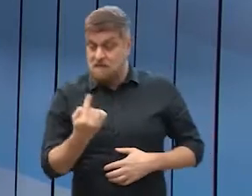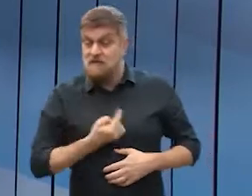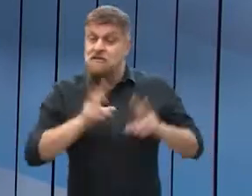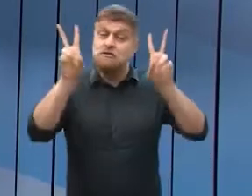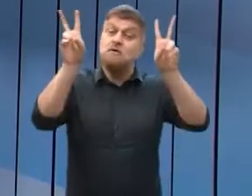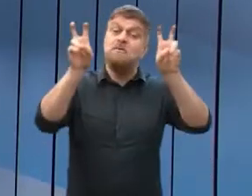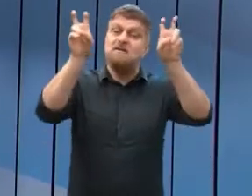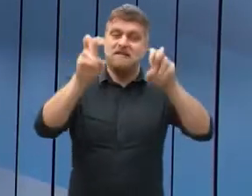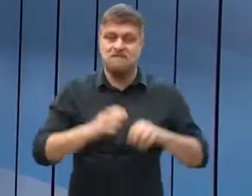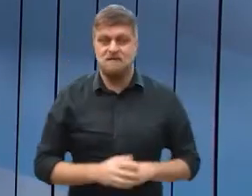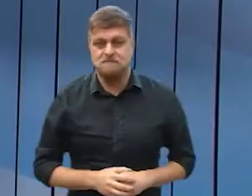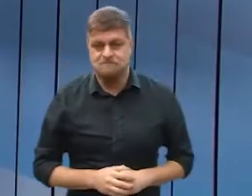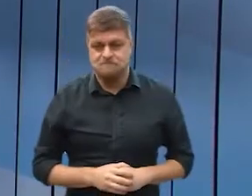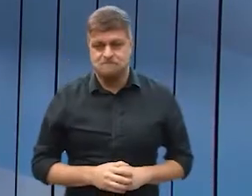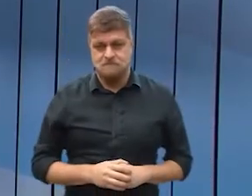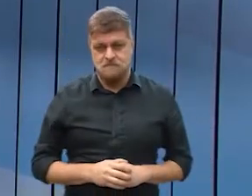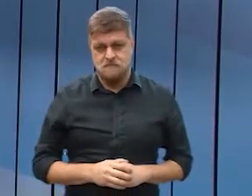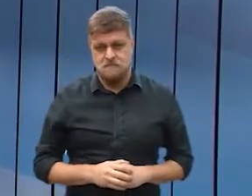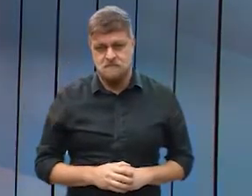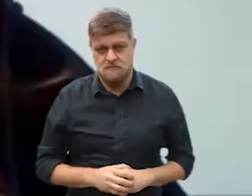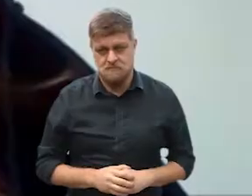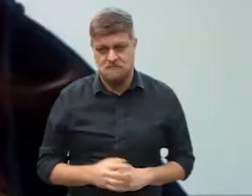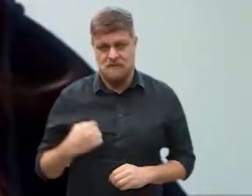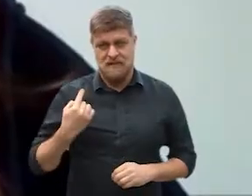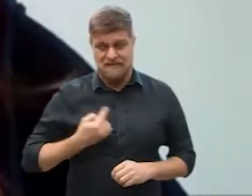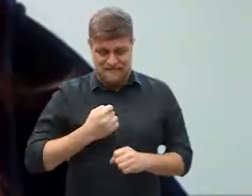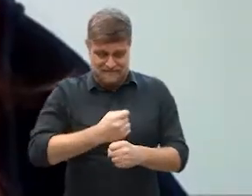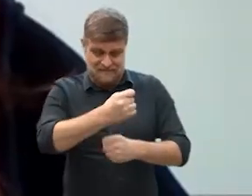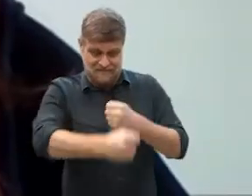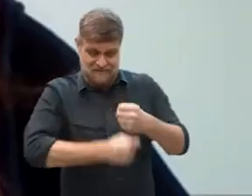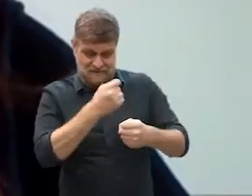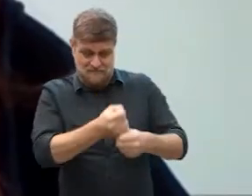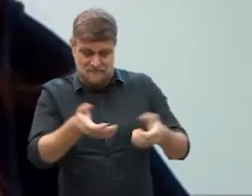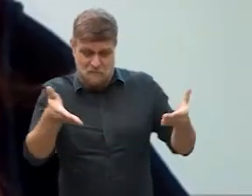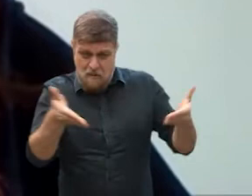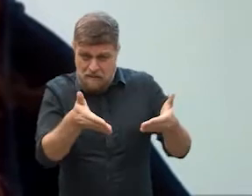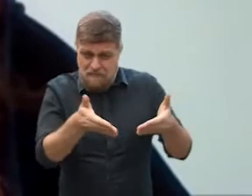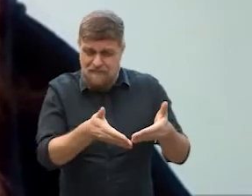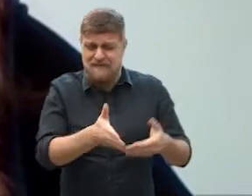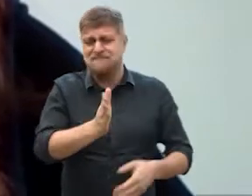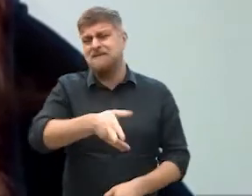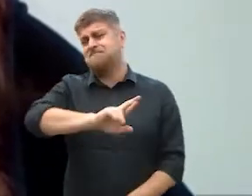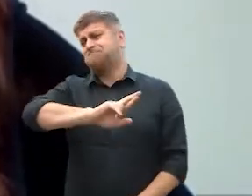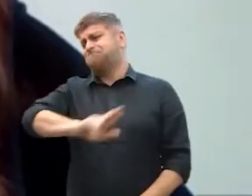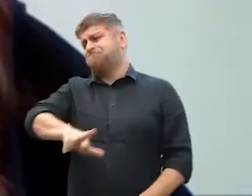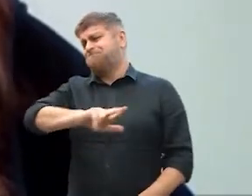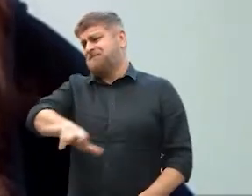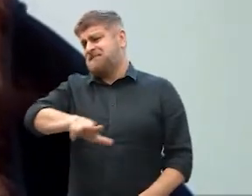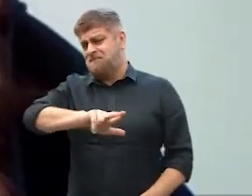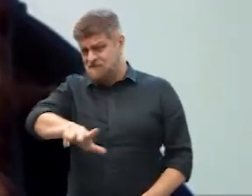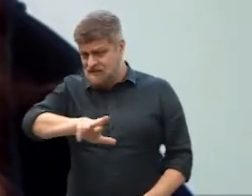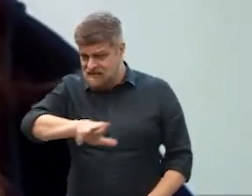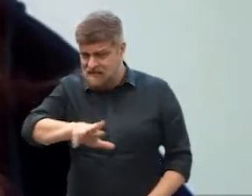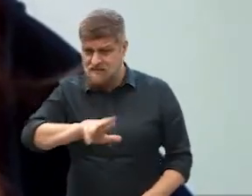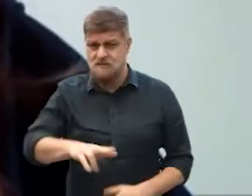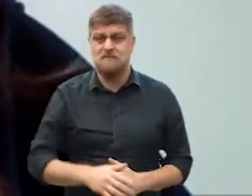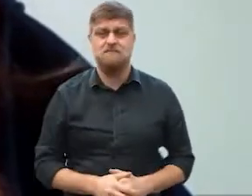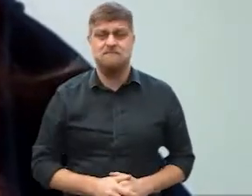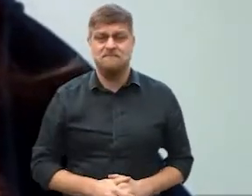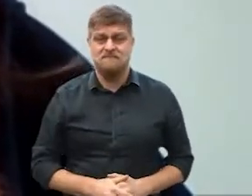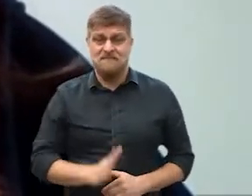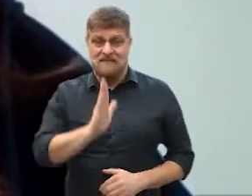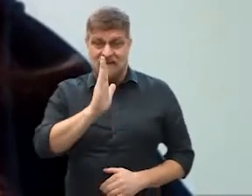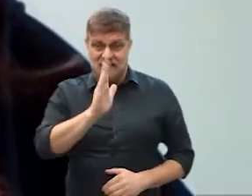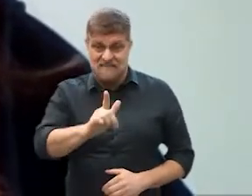favor? Bom, a gente está num ano de um ano já bastante diferente, né? Meio atípico. Então, a gente já